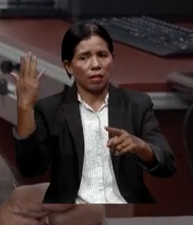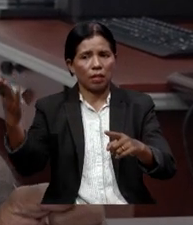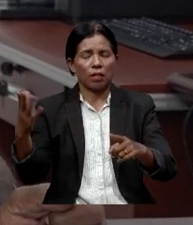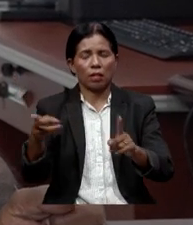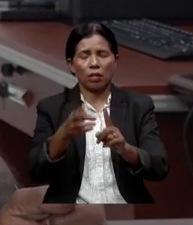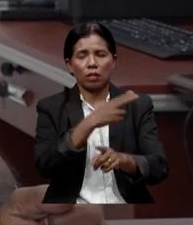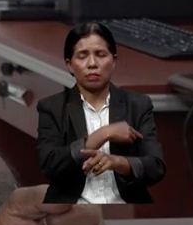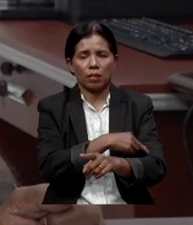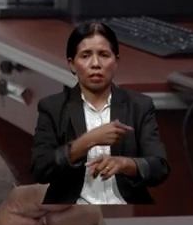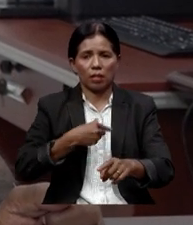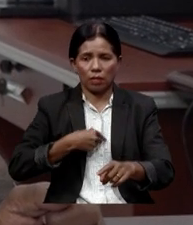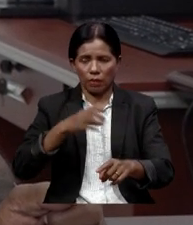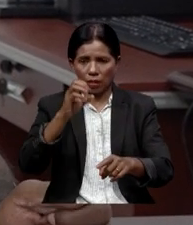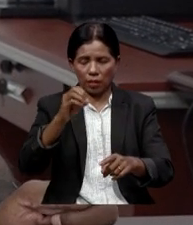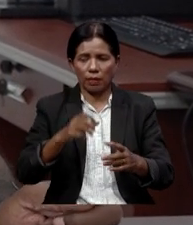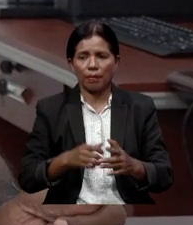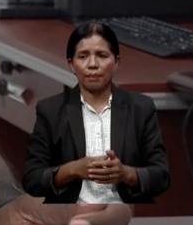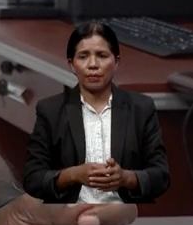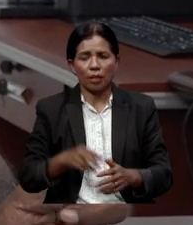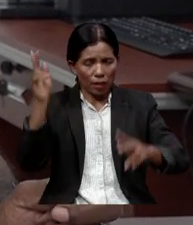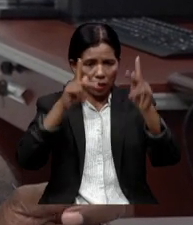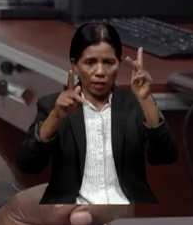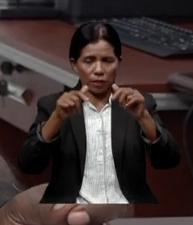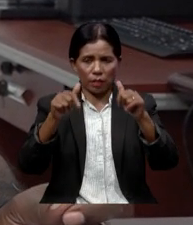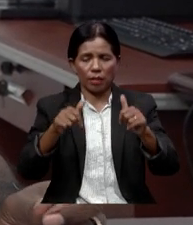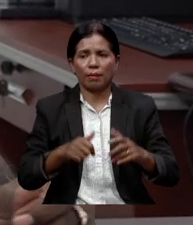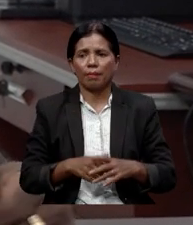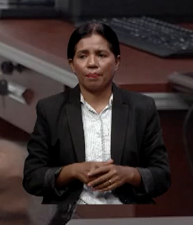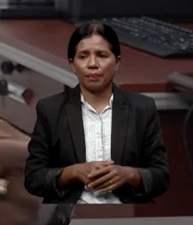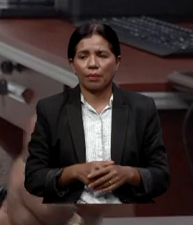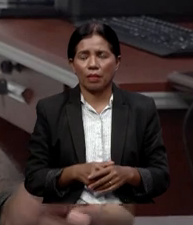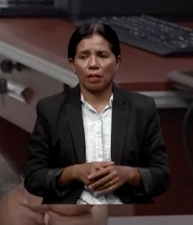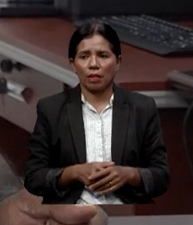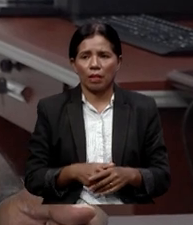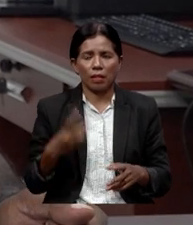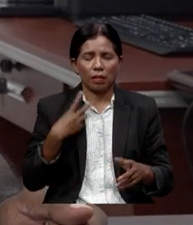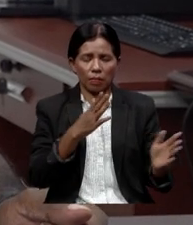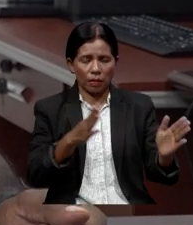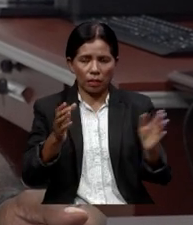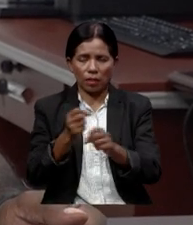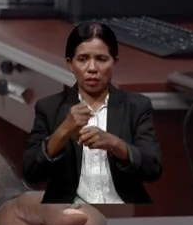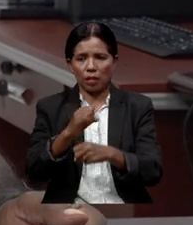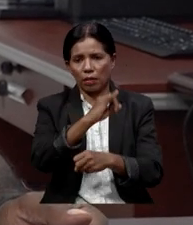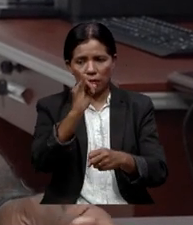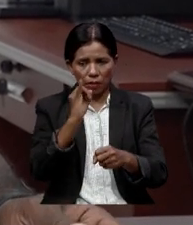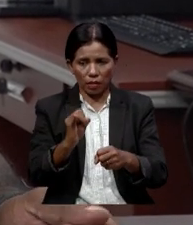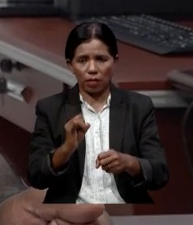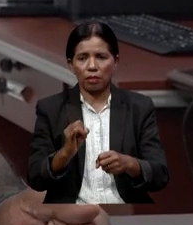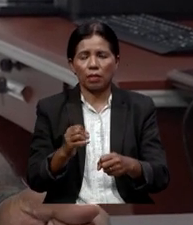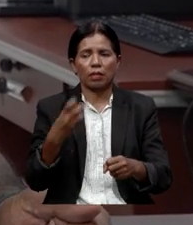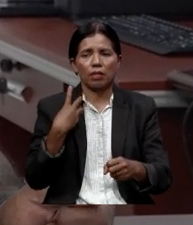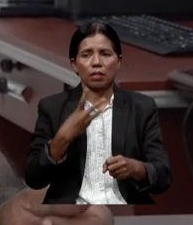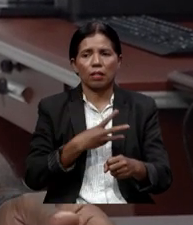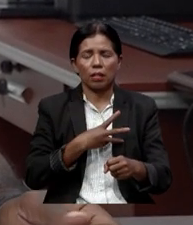hospital giro baladares e caso ira ne ita processo de investigação ita